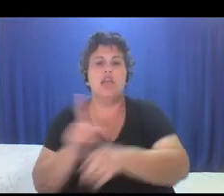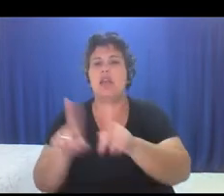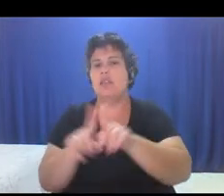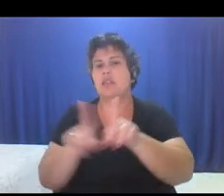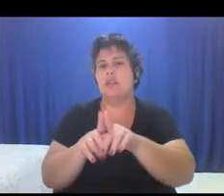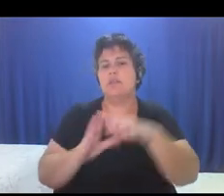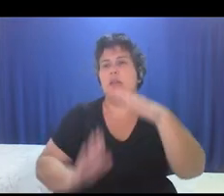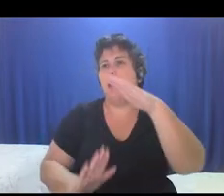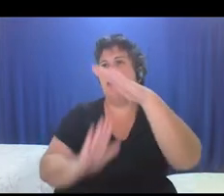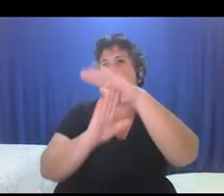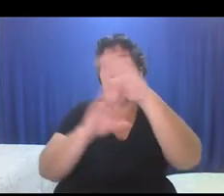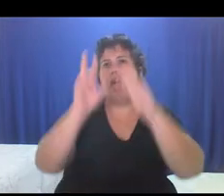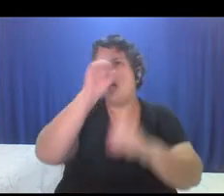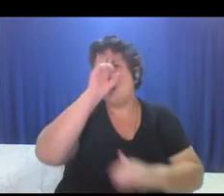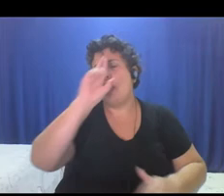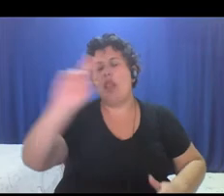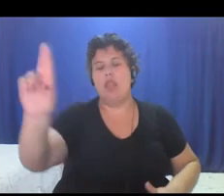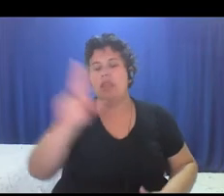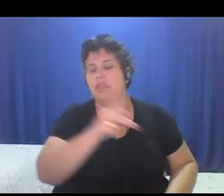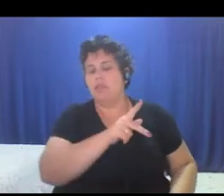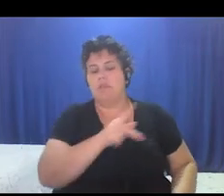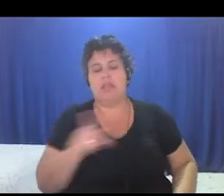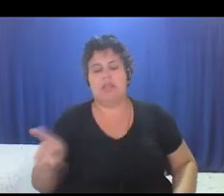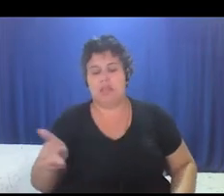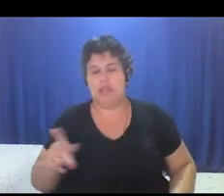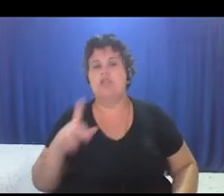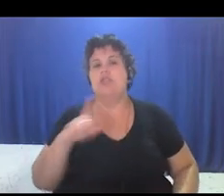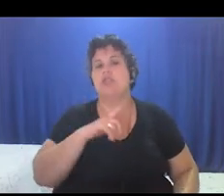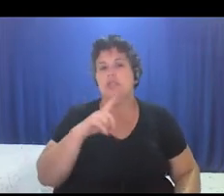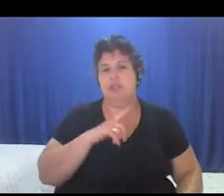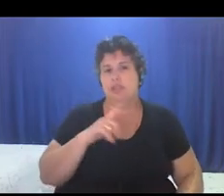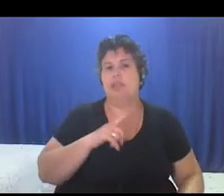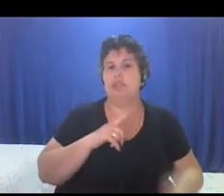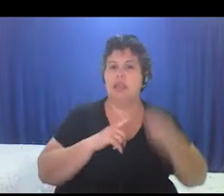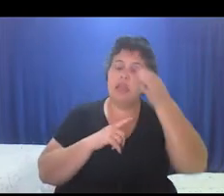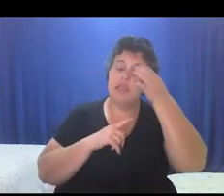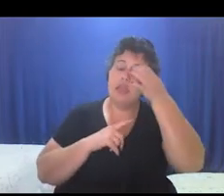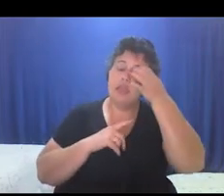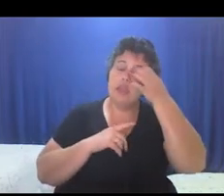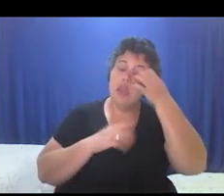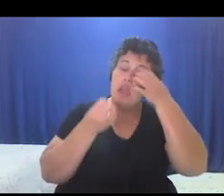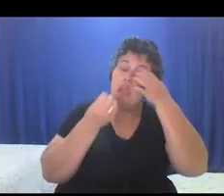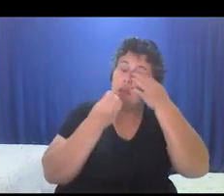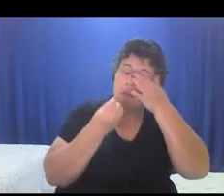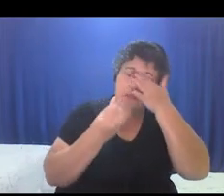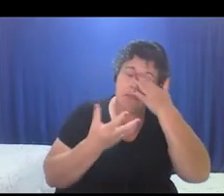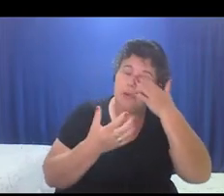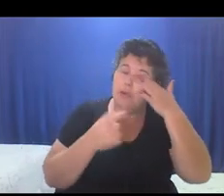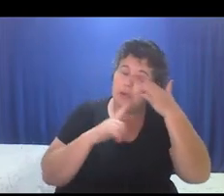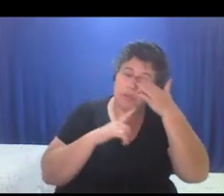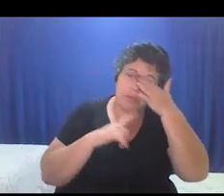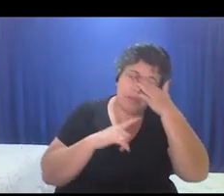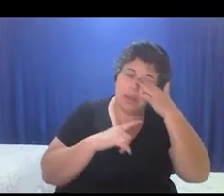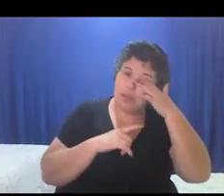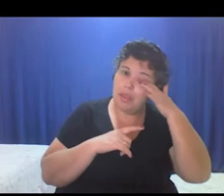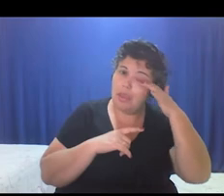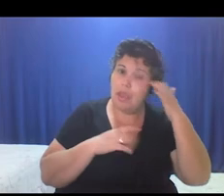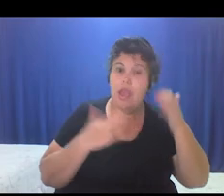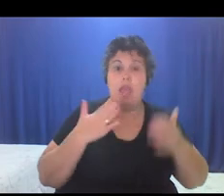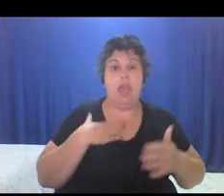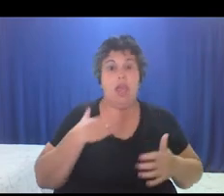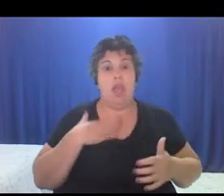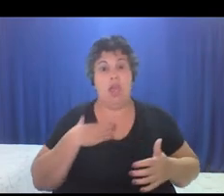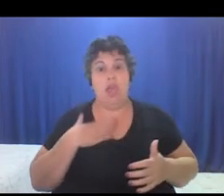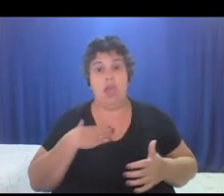né? Então, eu acho que ter essa figura de business partner muito próximo também que nós temos, e o career advisor faz com